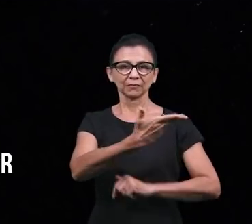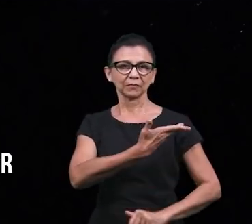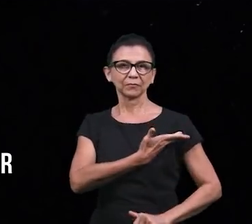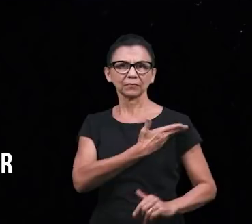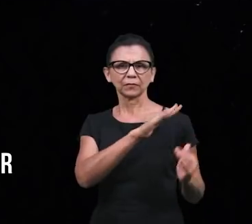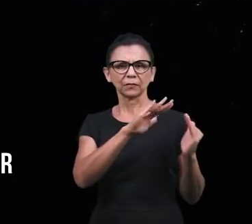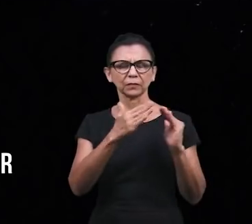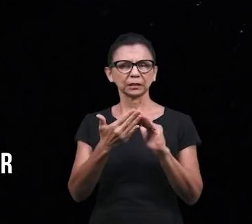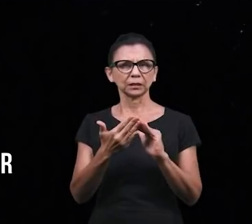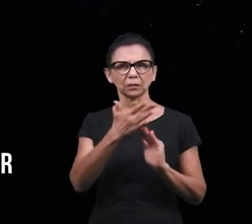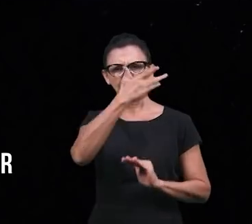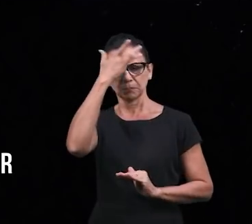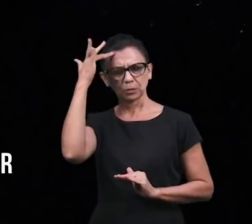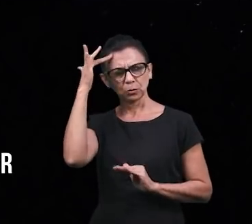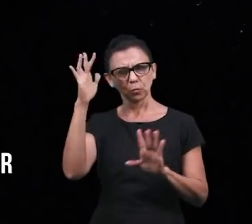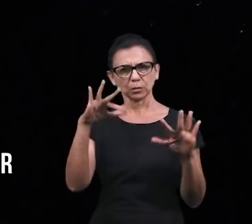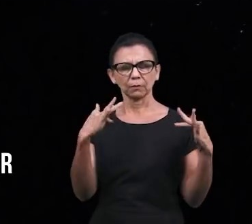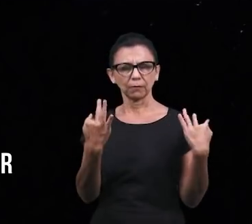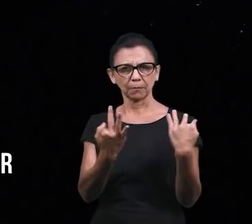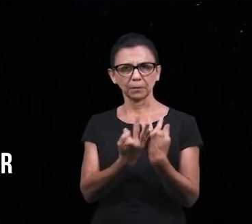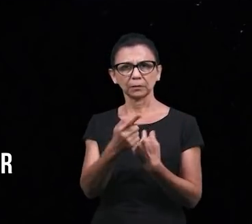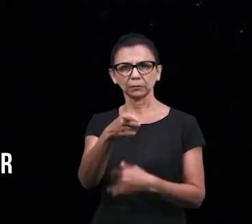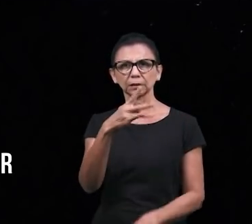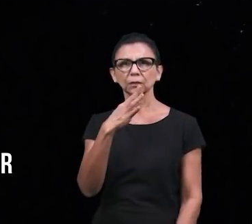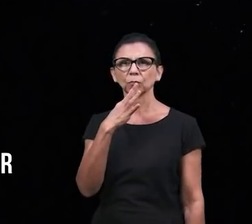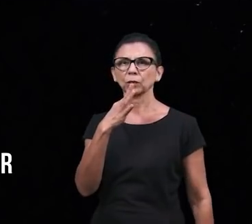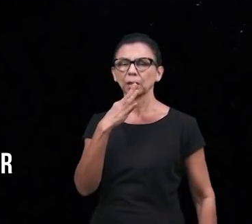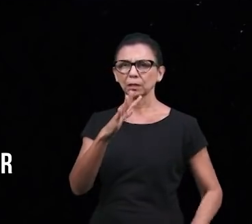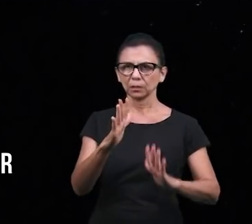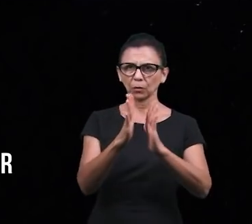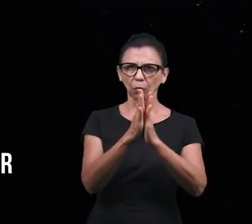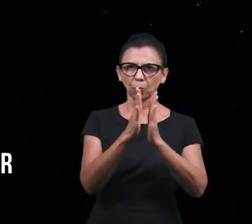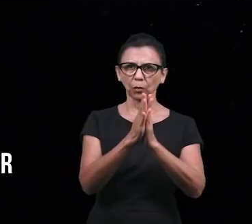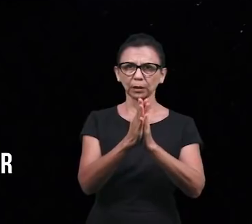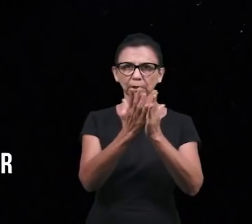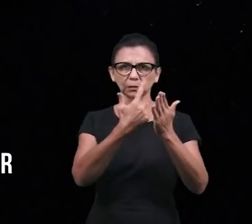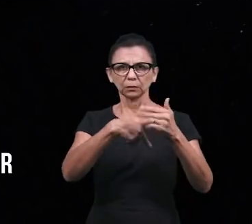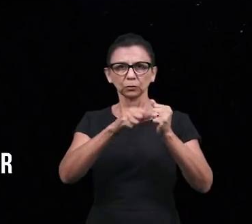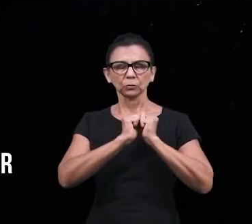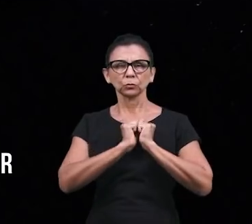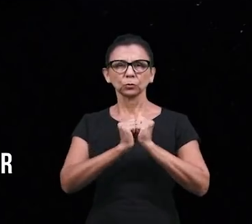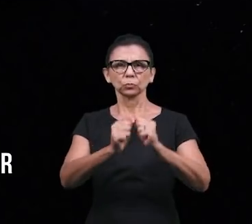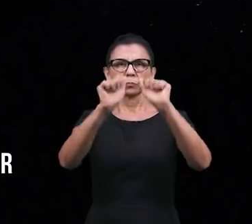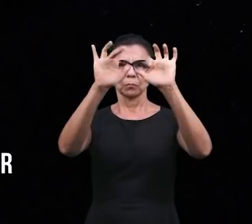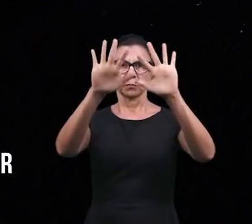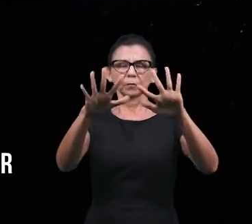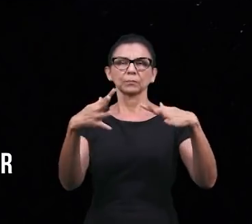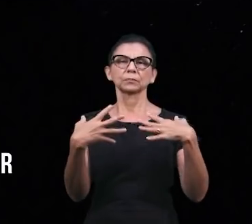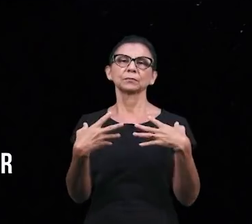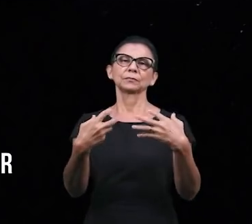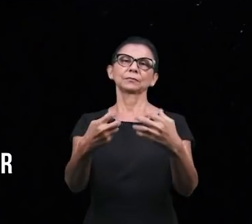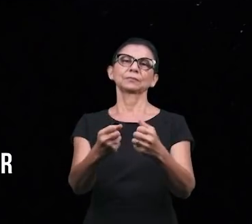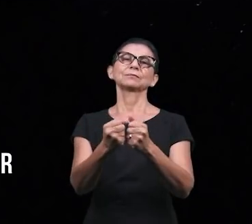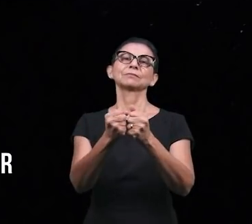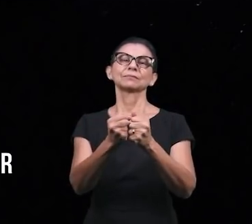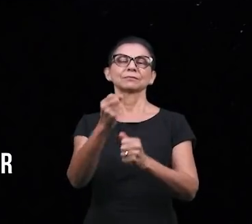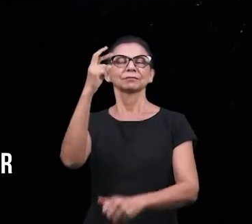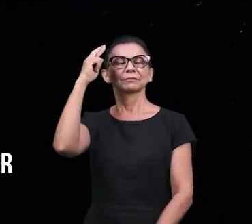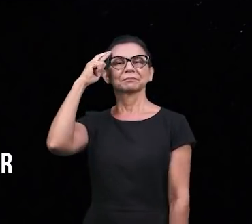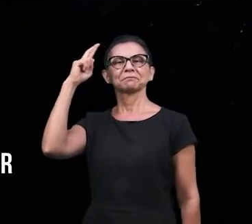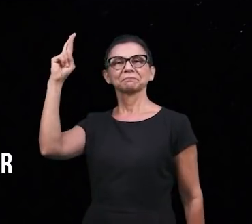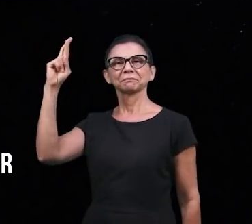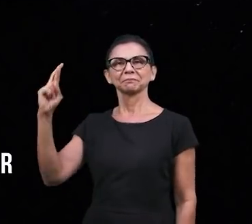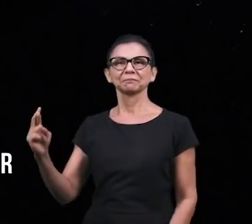amigos, vizinhos, parentes, pessoas por quem você está orando. E juntos receberemos uma grande bênção do